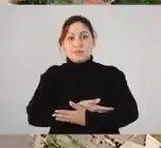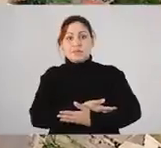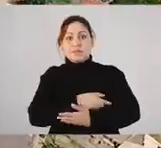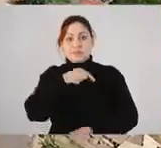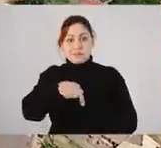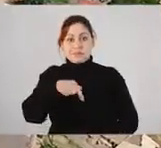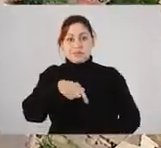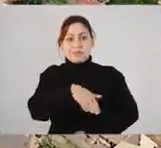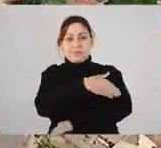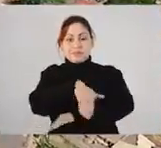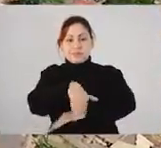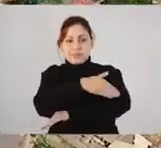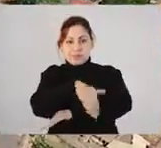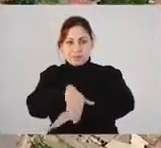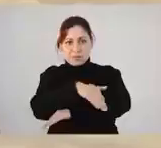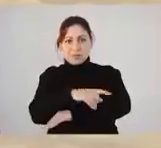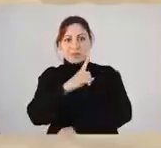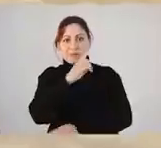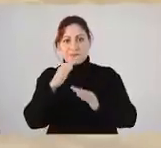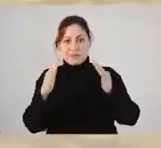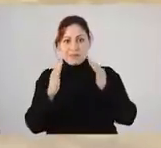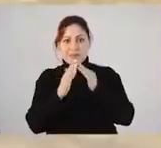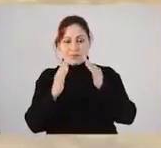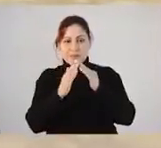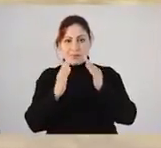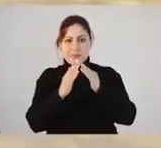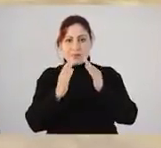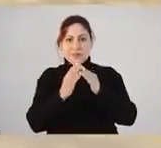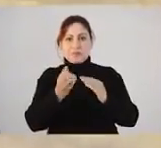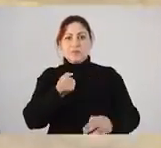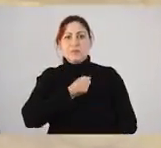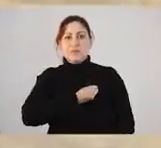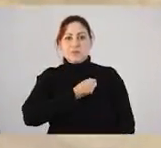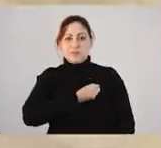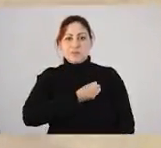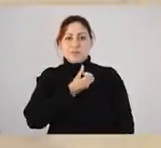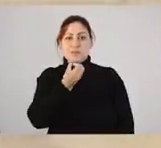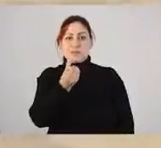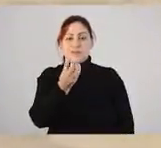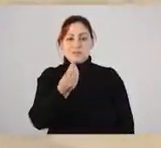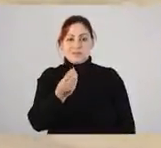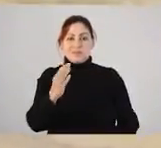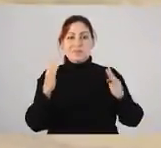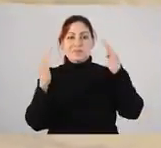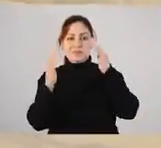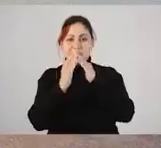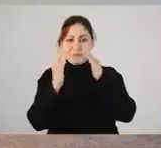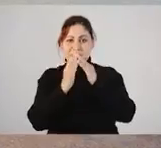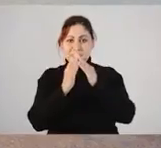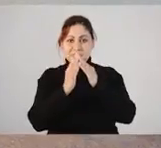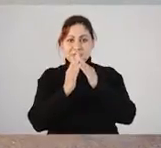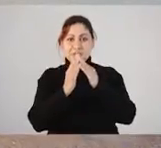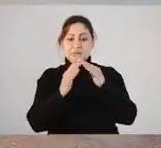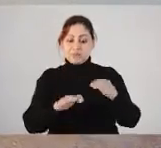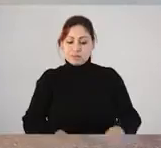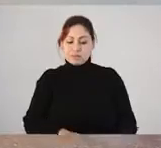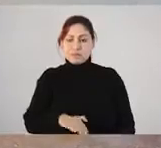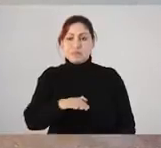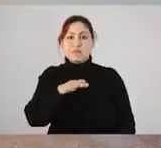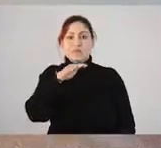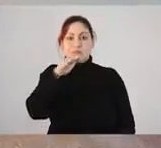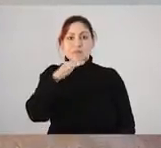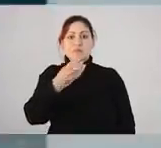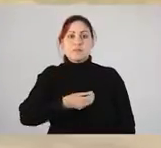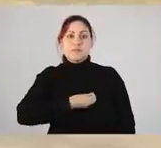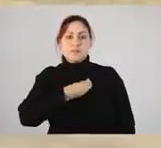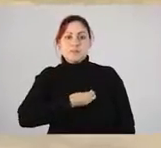aqui na Parada do Alto, exatamente nessa rua, Rua Itatiaia, nesse número, número 60. E foi aqui que eu tive meu primeiro